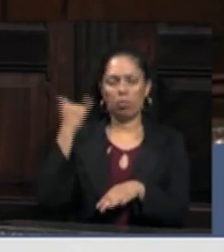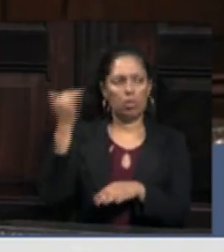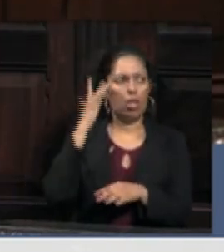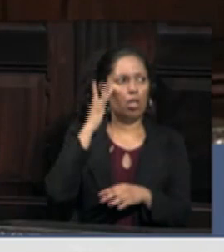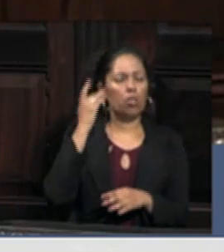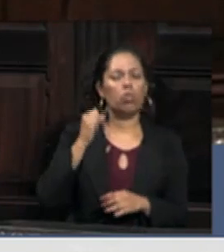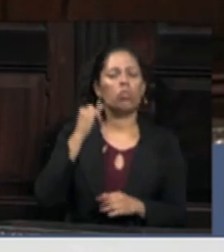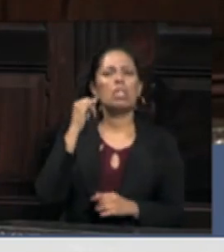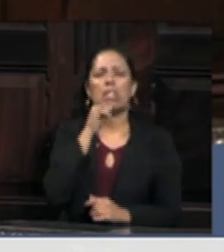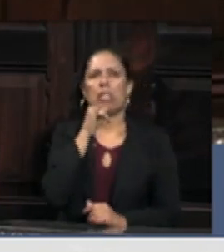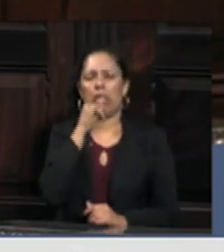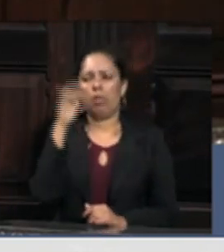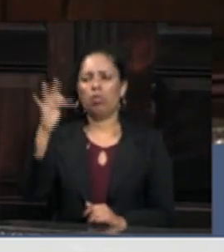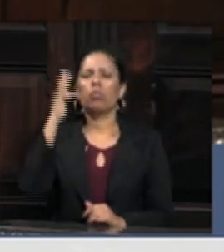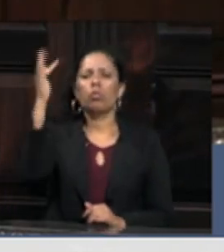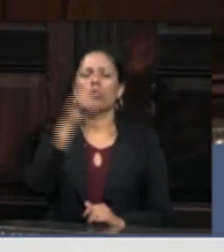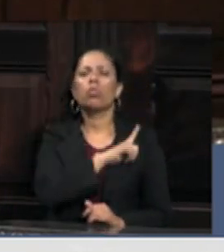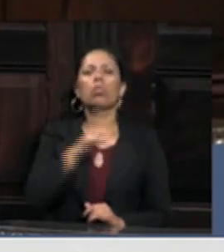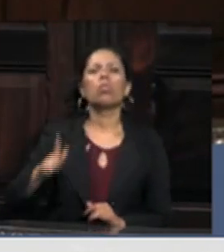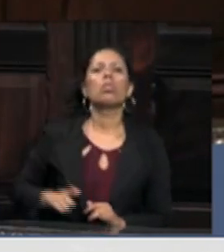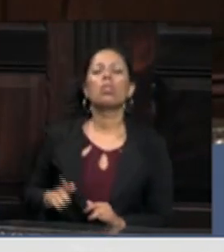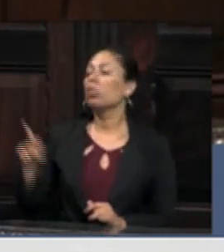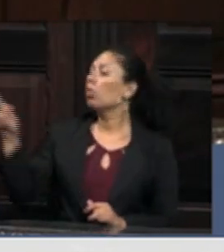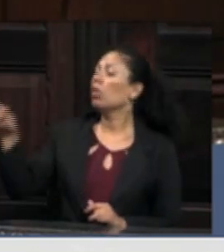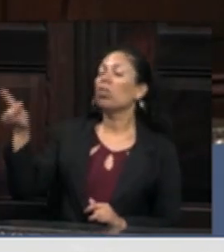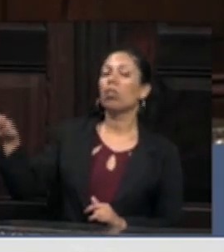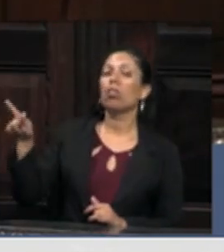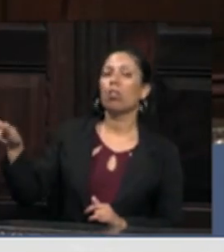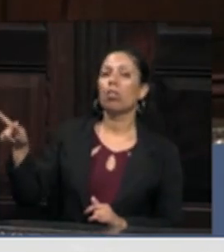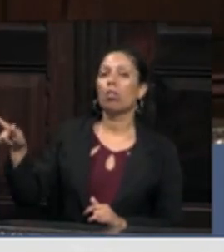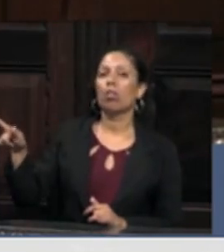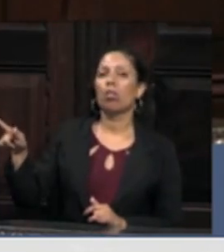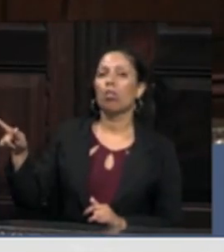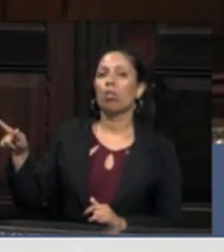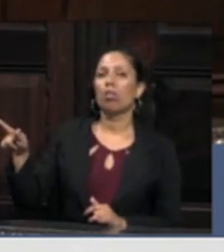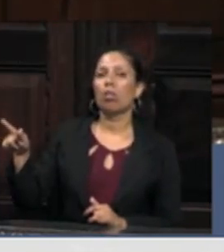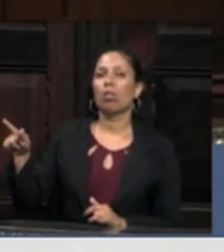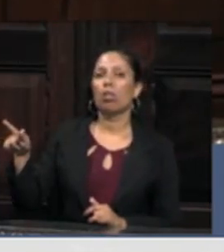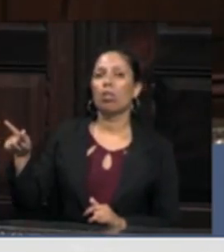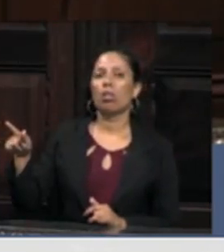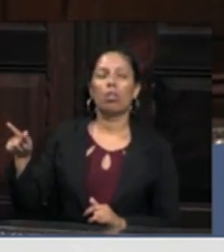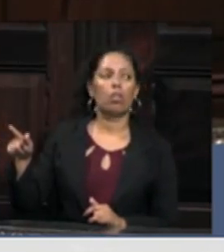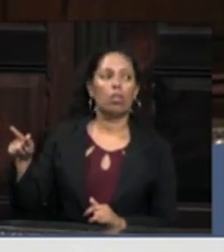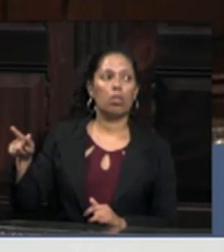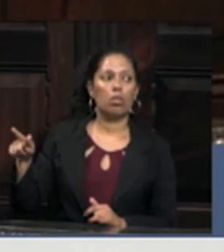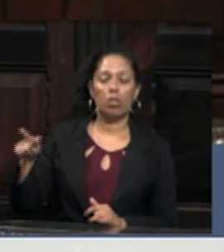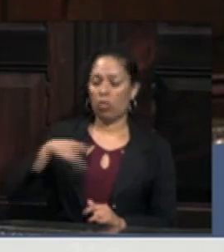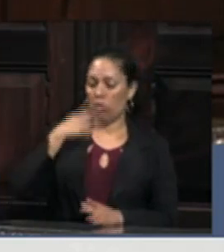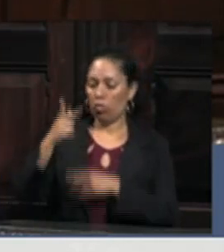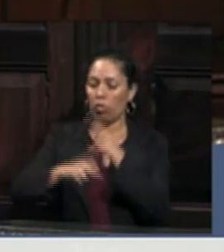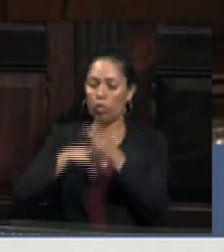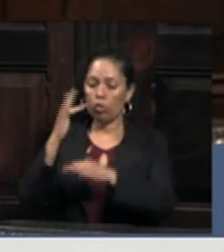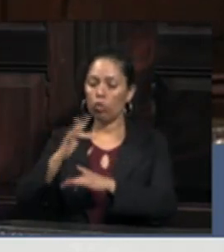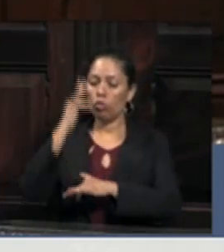futuro governador que se elegeu com uma plataforma de redução de impostos,